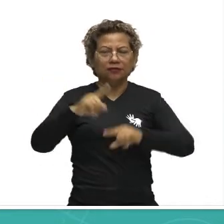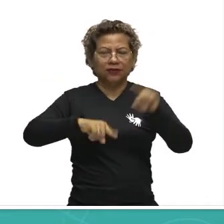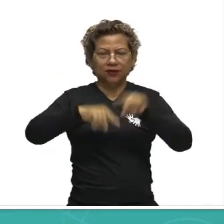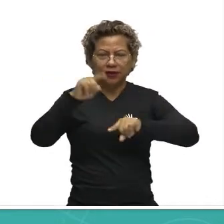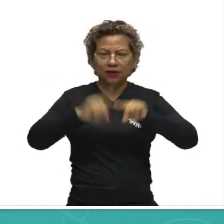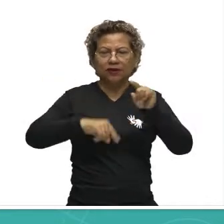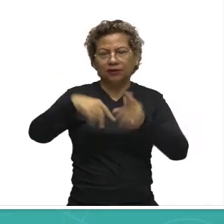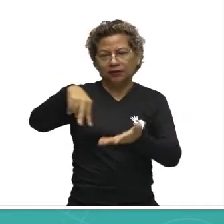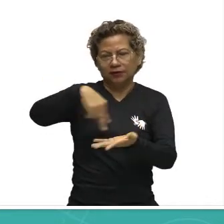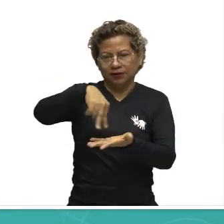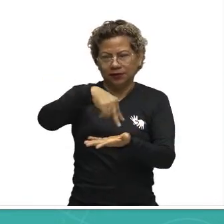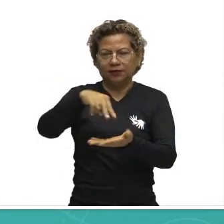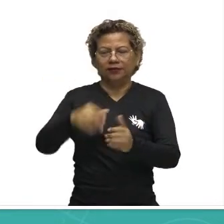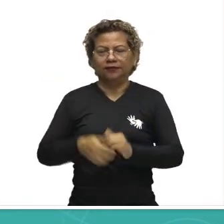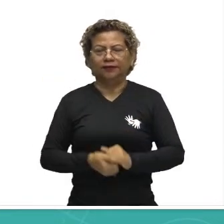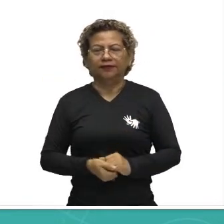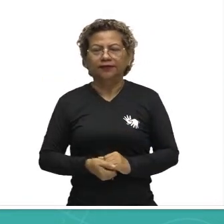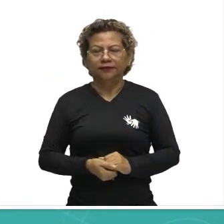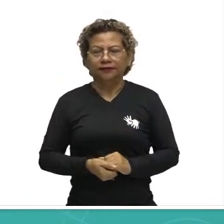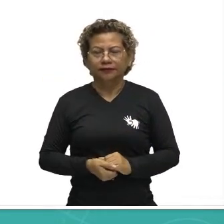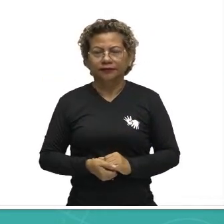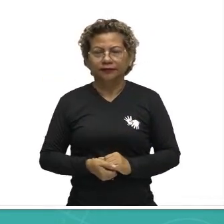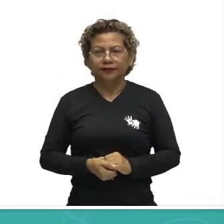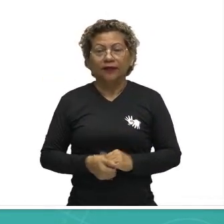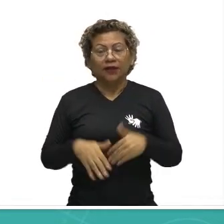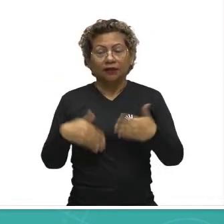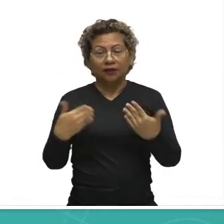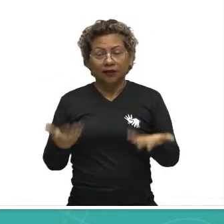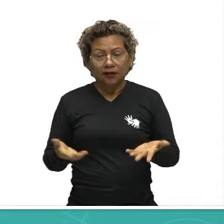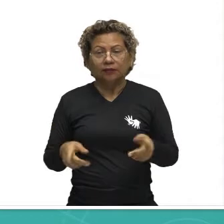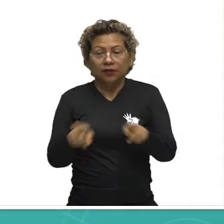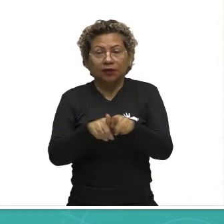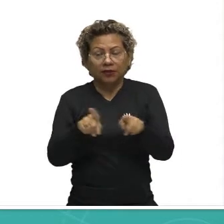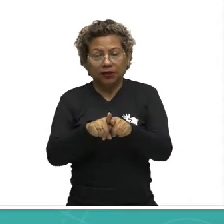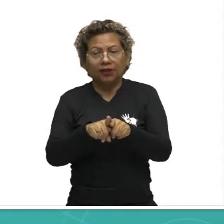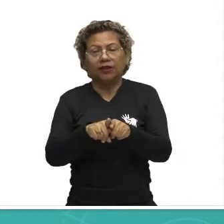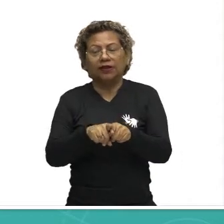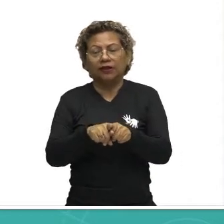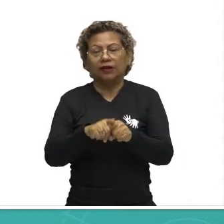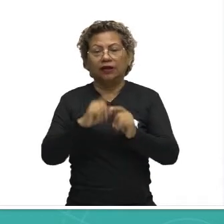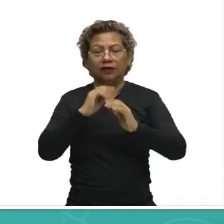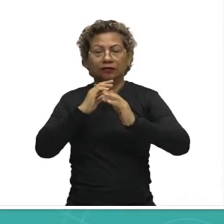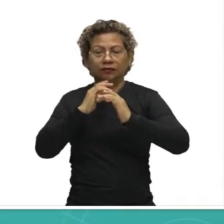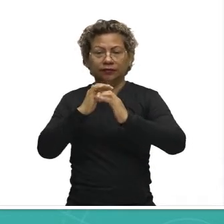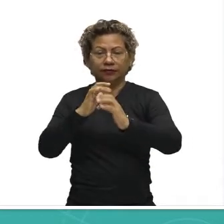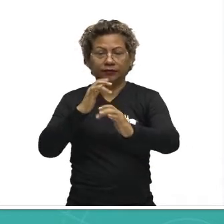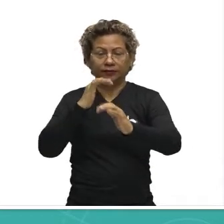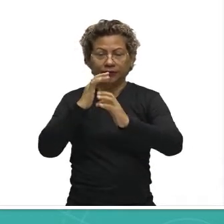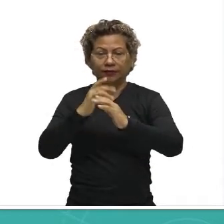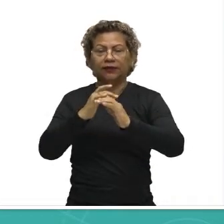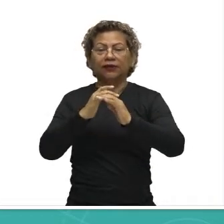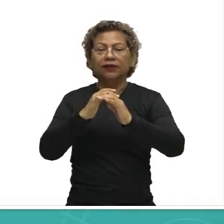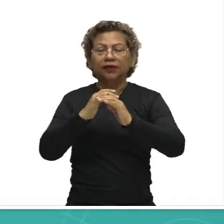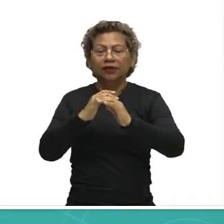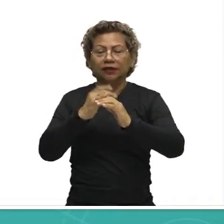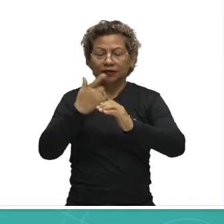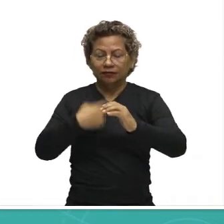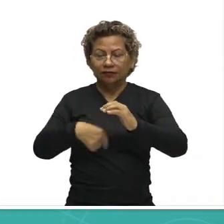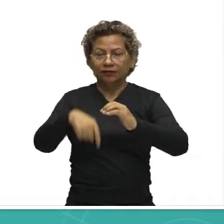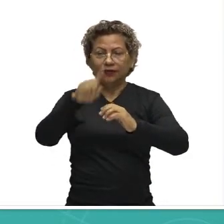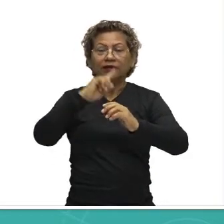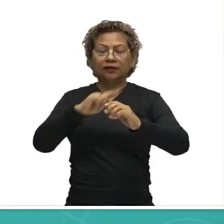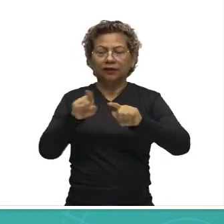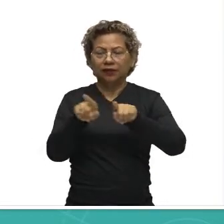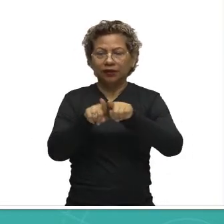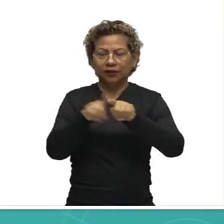essas ferramentas, tá? Os instrumentos musicais utilizados são as flautas, clarinetes e